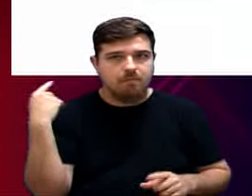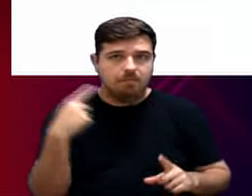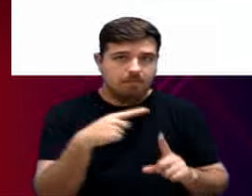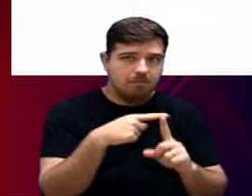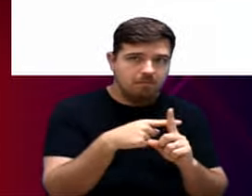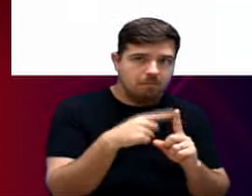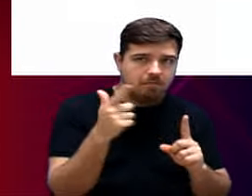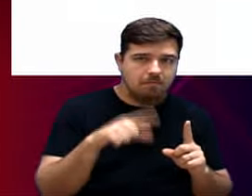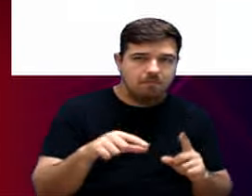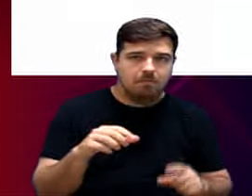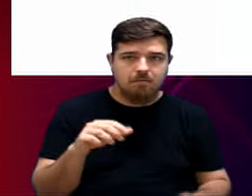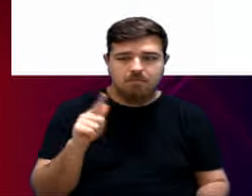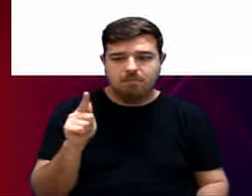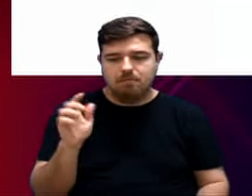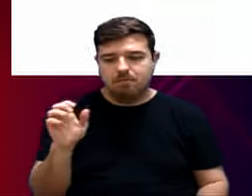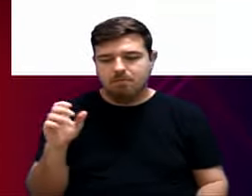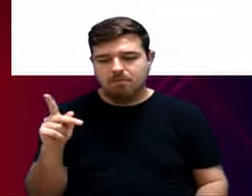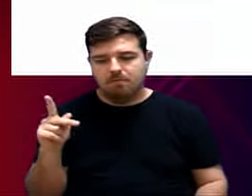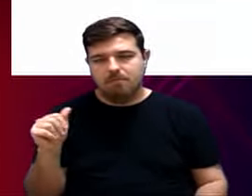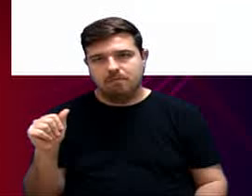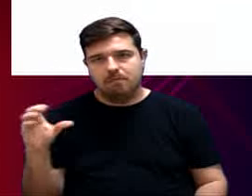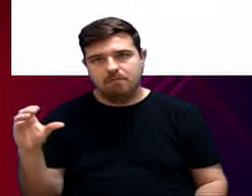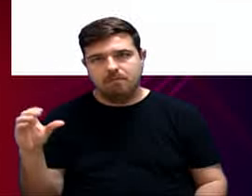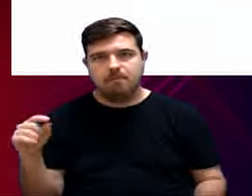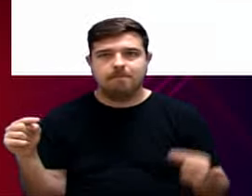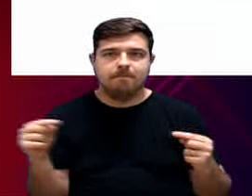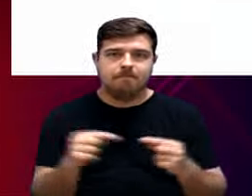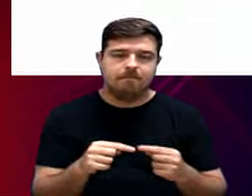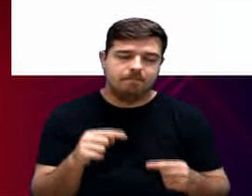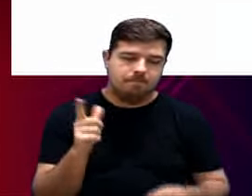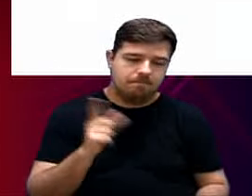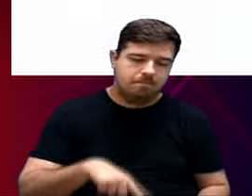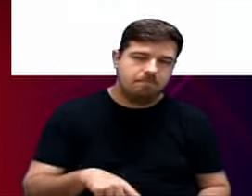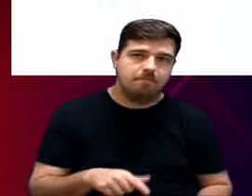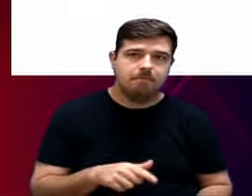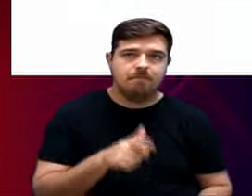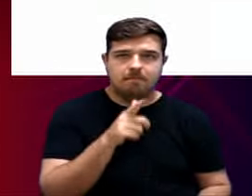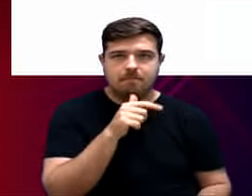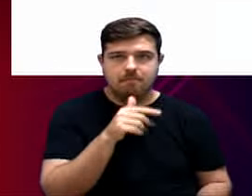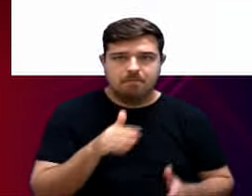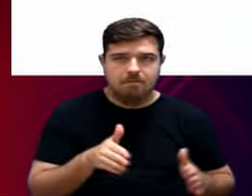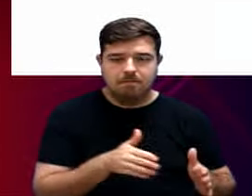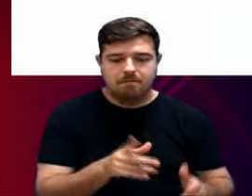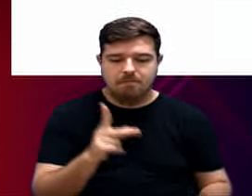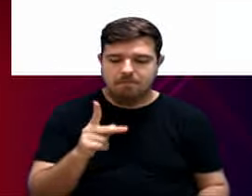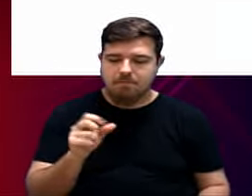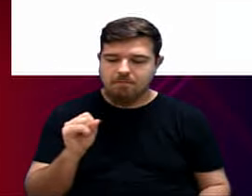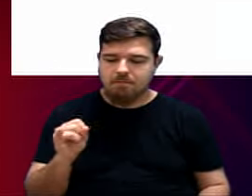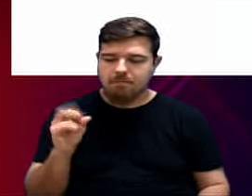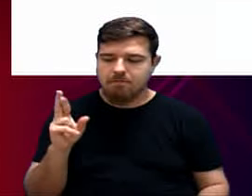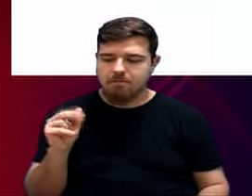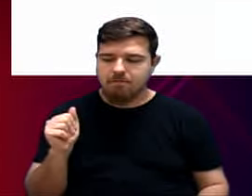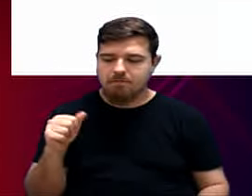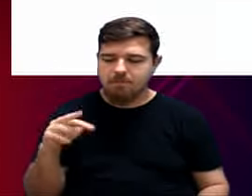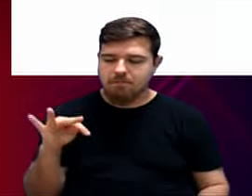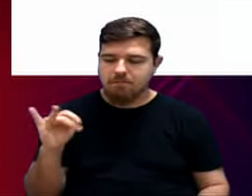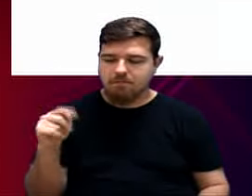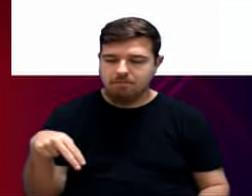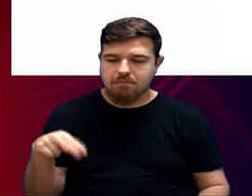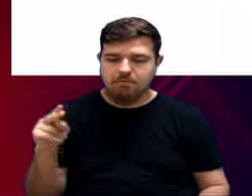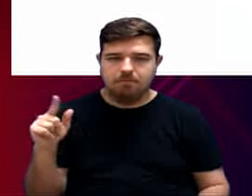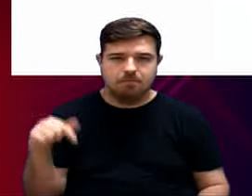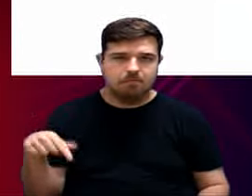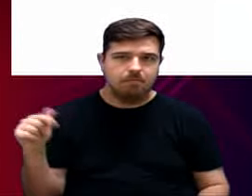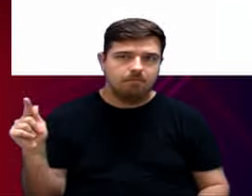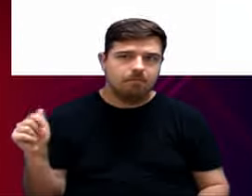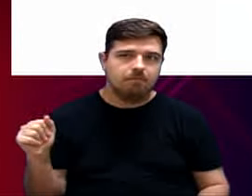então foi contemplado trecho do Córrego suiriri trecho do Córrego Piratininga trecho do Córrego